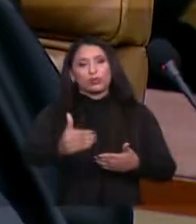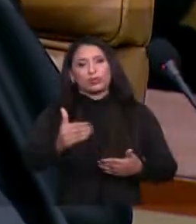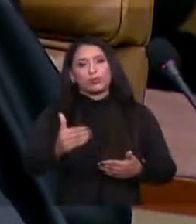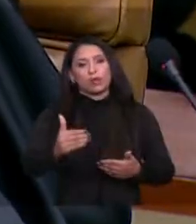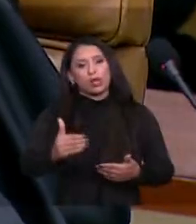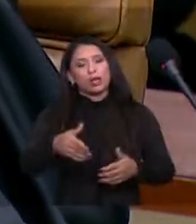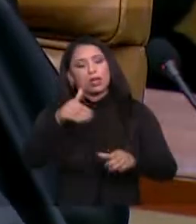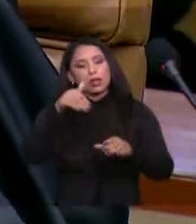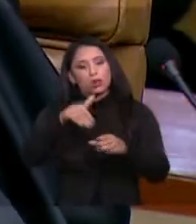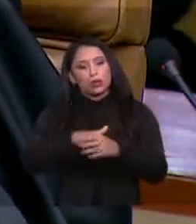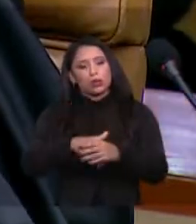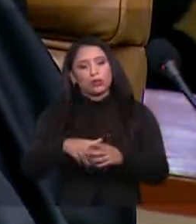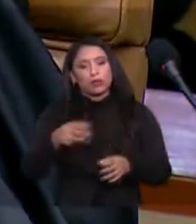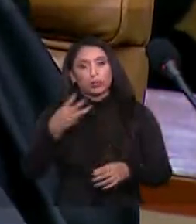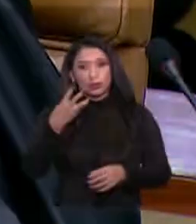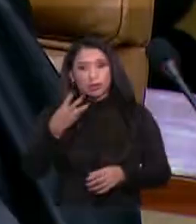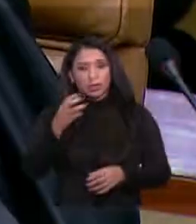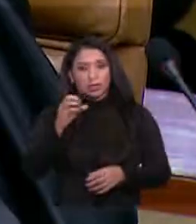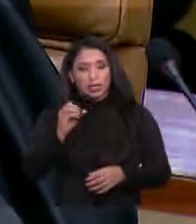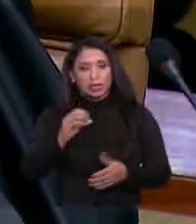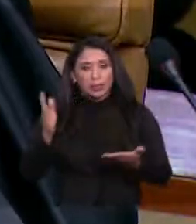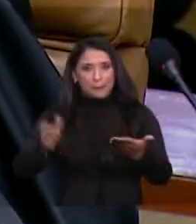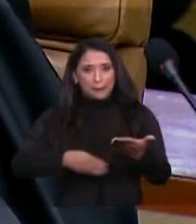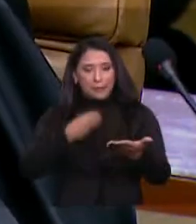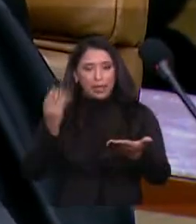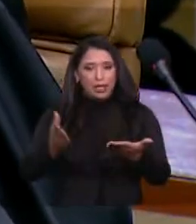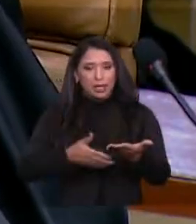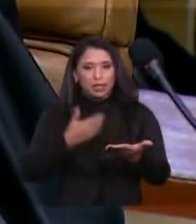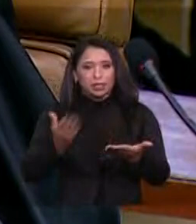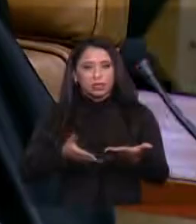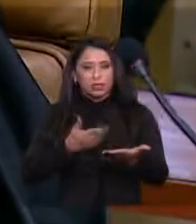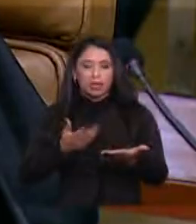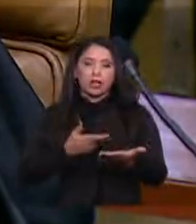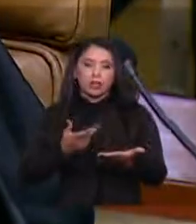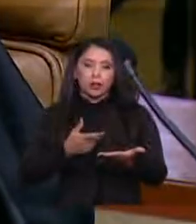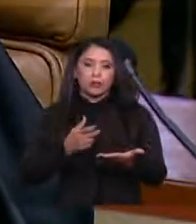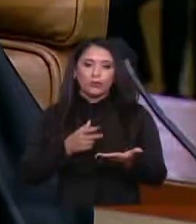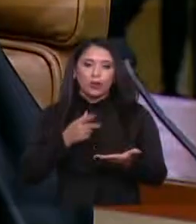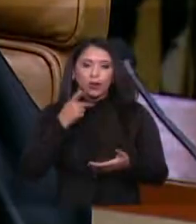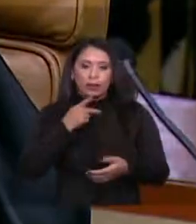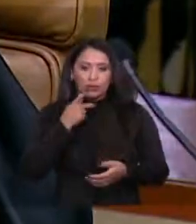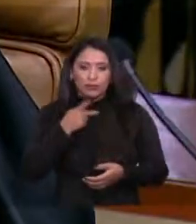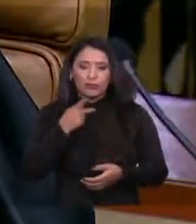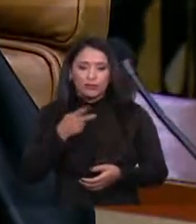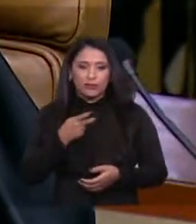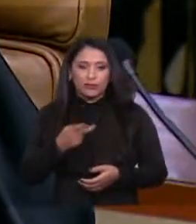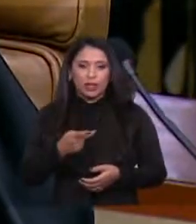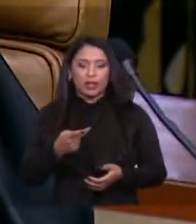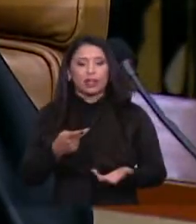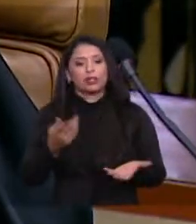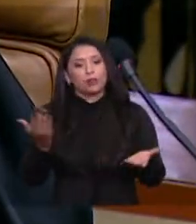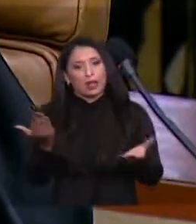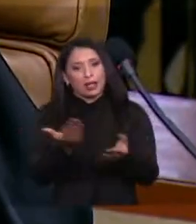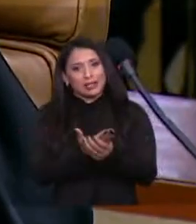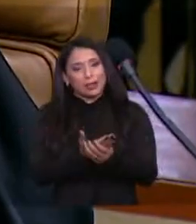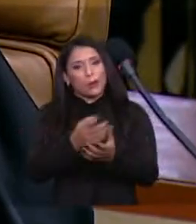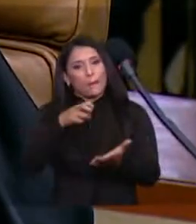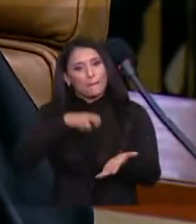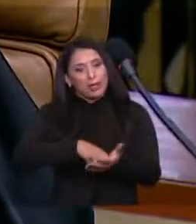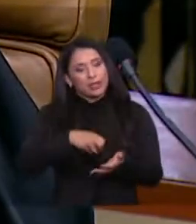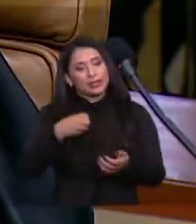aproximadamente 30 páginas e procurarei ser o mais breve que o julgamento de uma ação penal